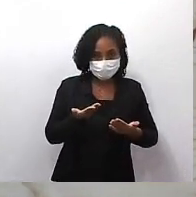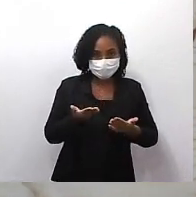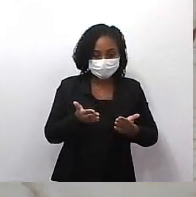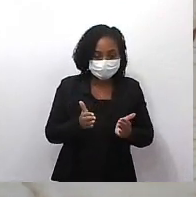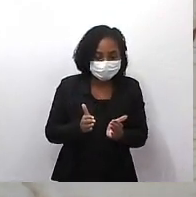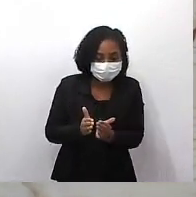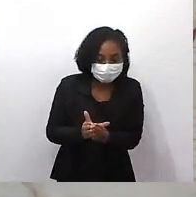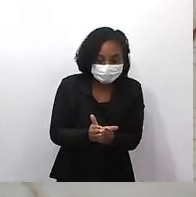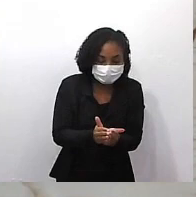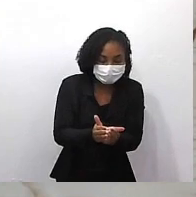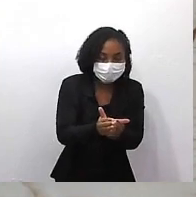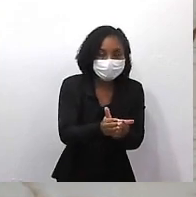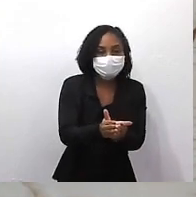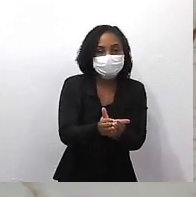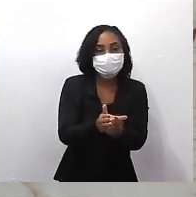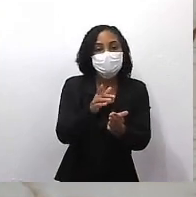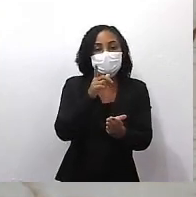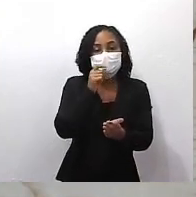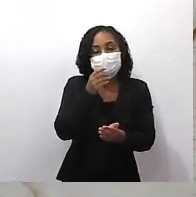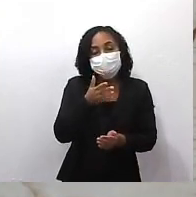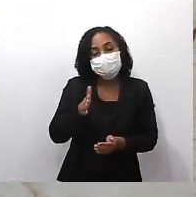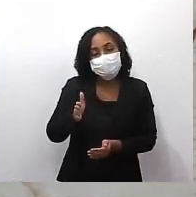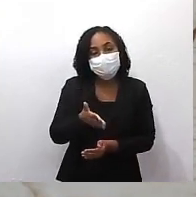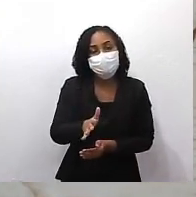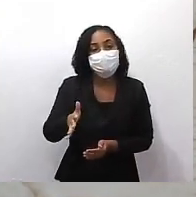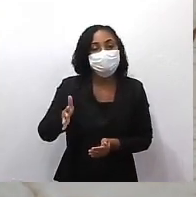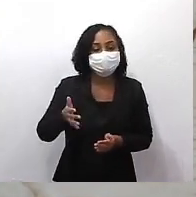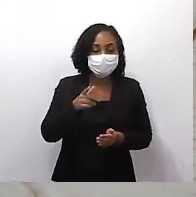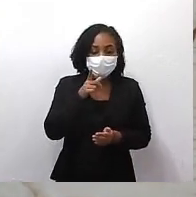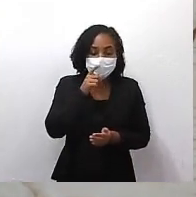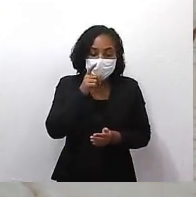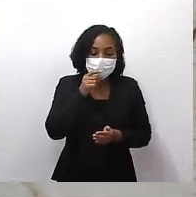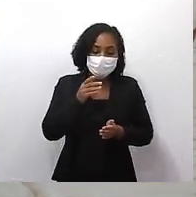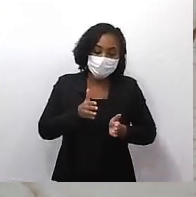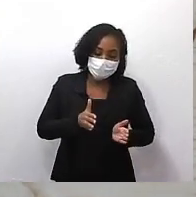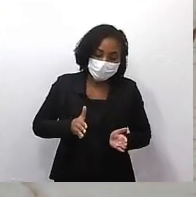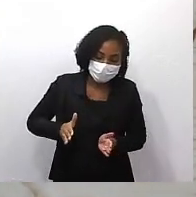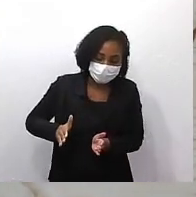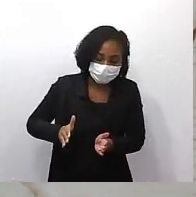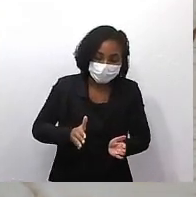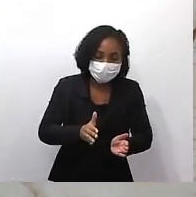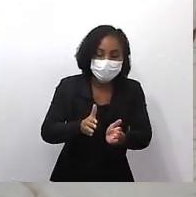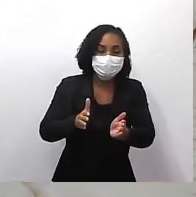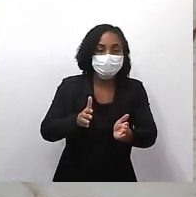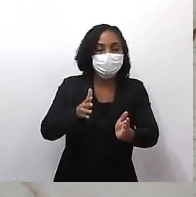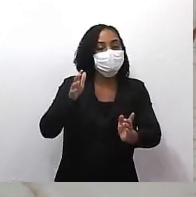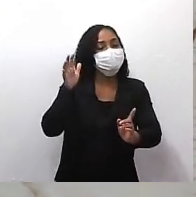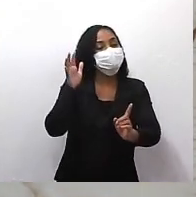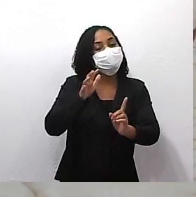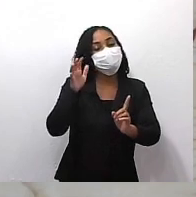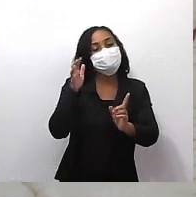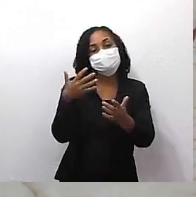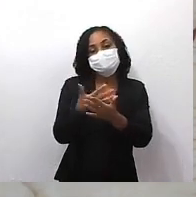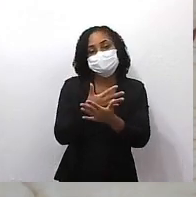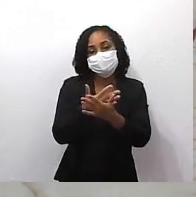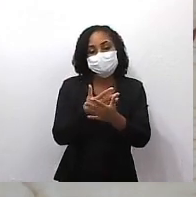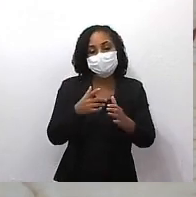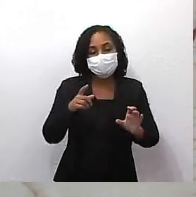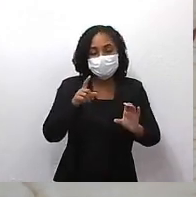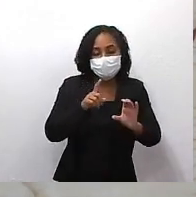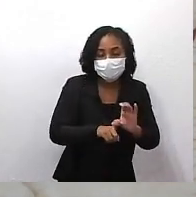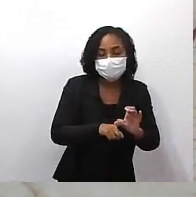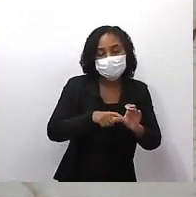ver que culturalmente, no Brasil principalmente, toda grande cidade ela está diretamente ligada a um rio,